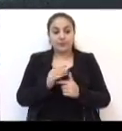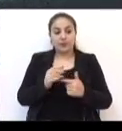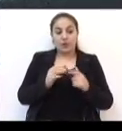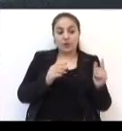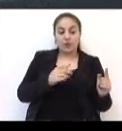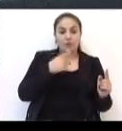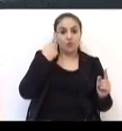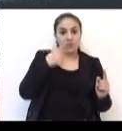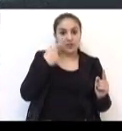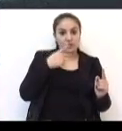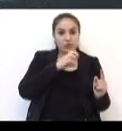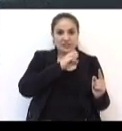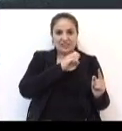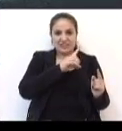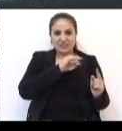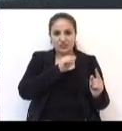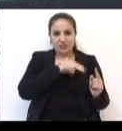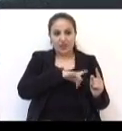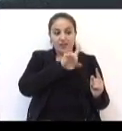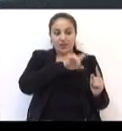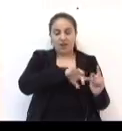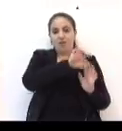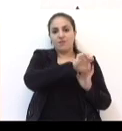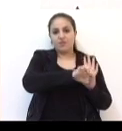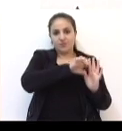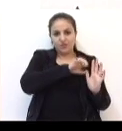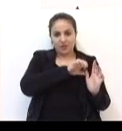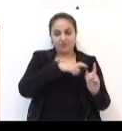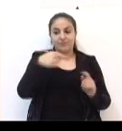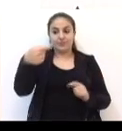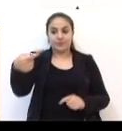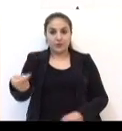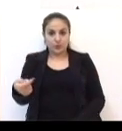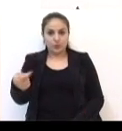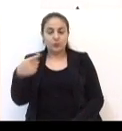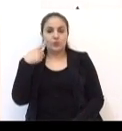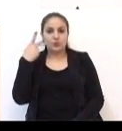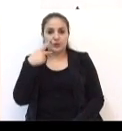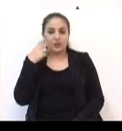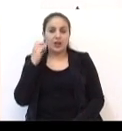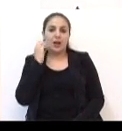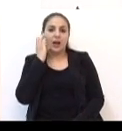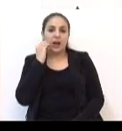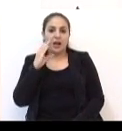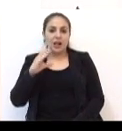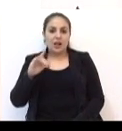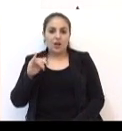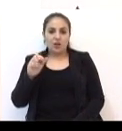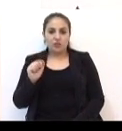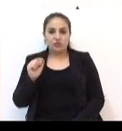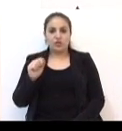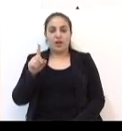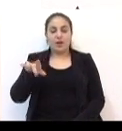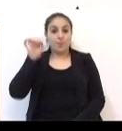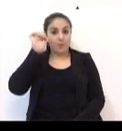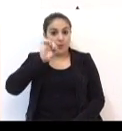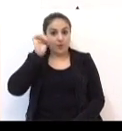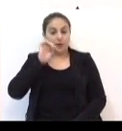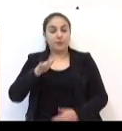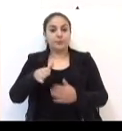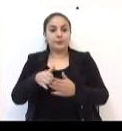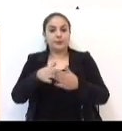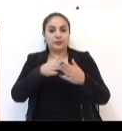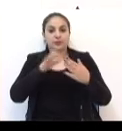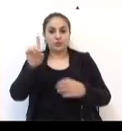Sidney Ávila, conservador e evangélico. De outro, a vereadora Cláudia Furlaneto, mulher, defensora